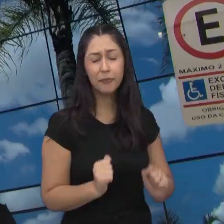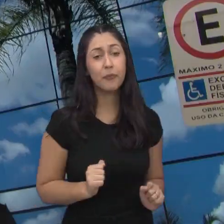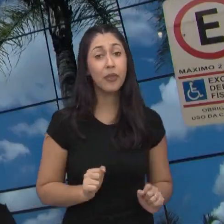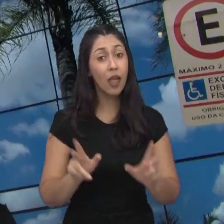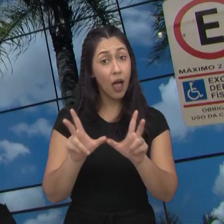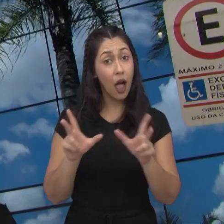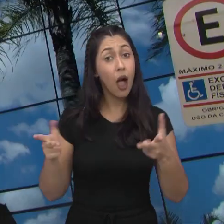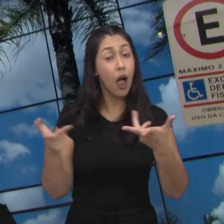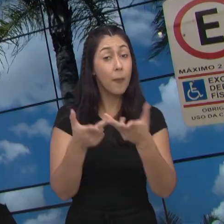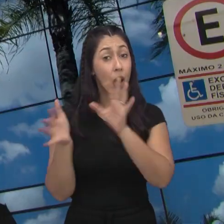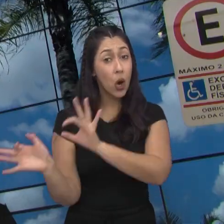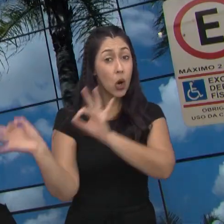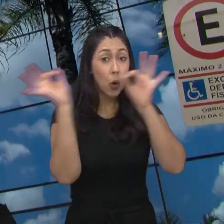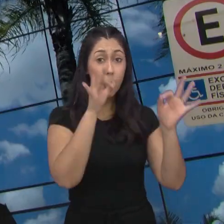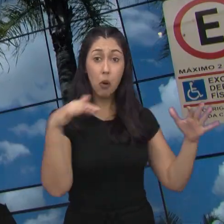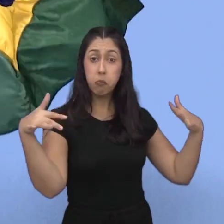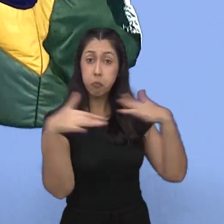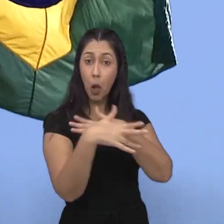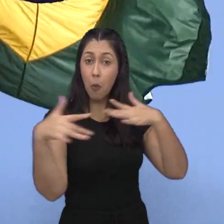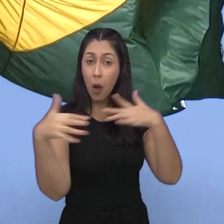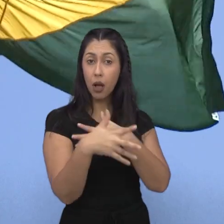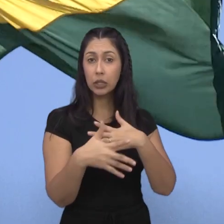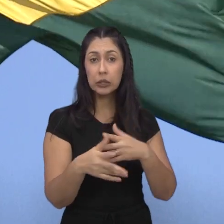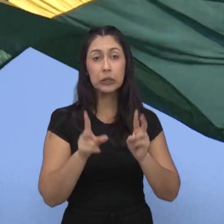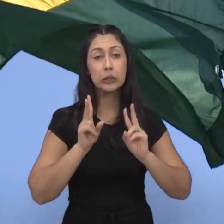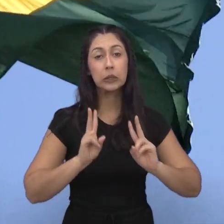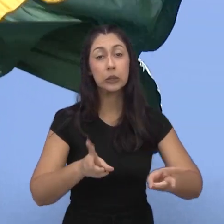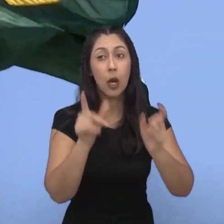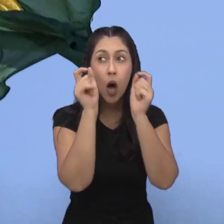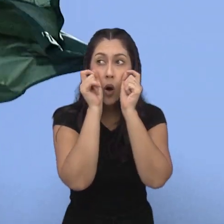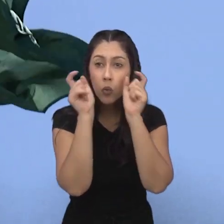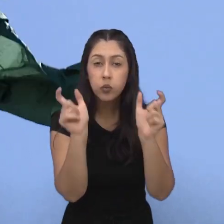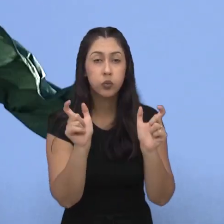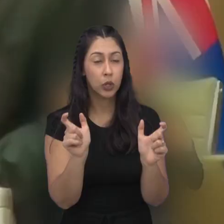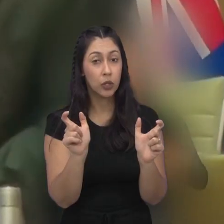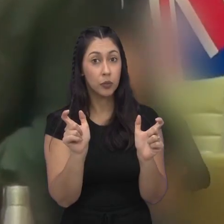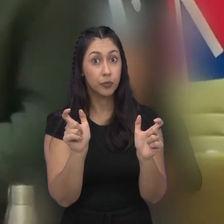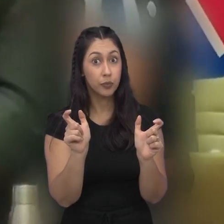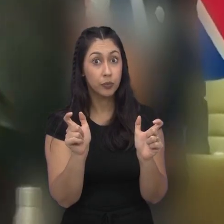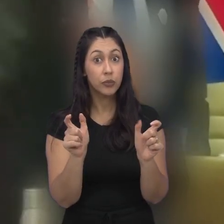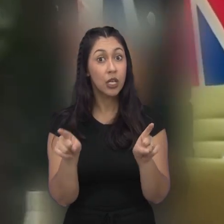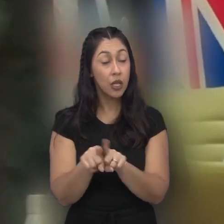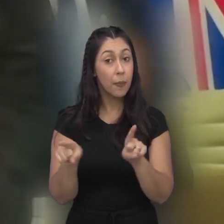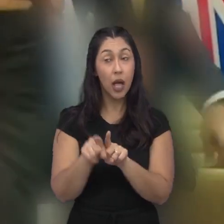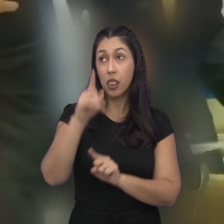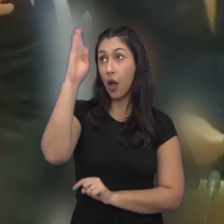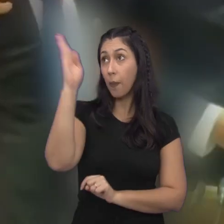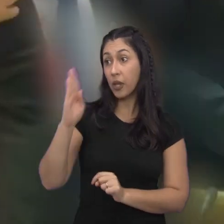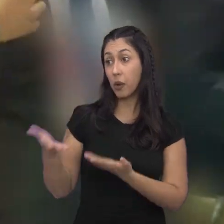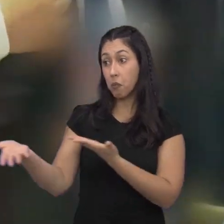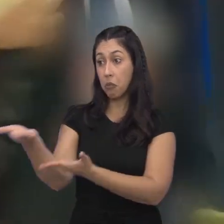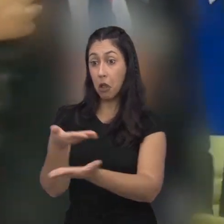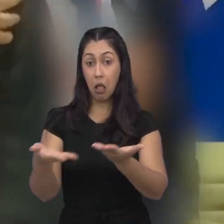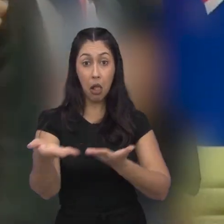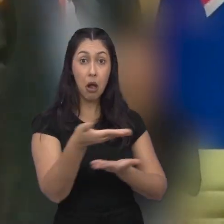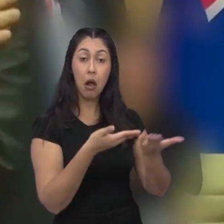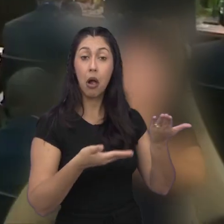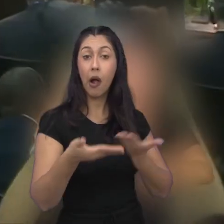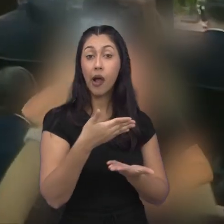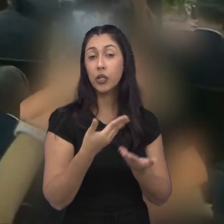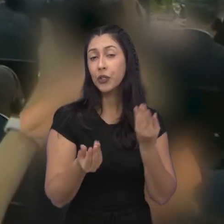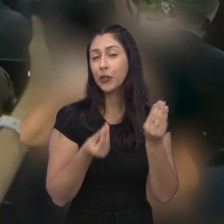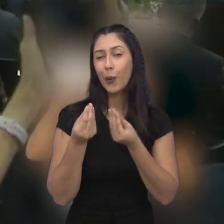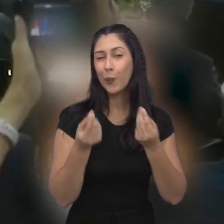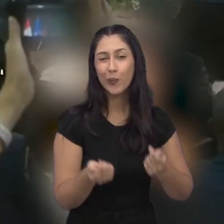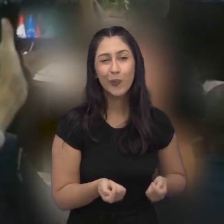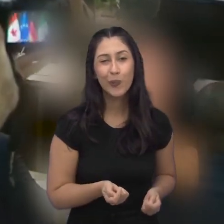Câmara acompanha as movimentações globais e fica atenta à situação do Brasil, a relação que o país tem com outras nações e